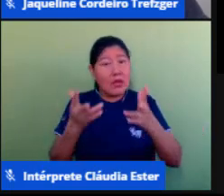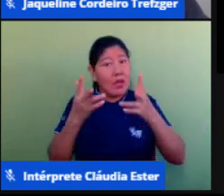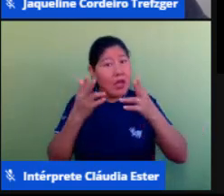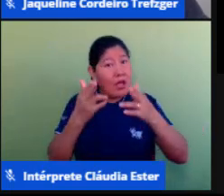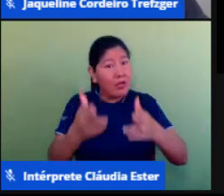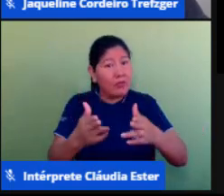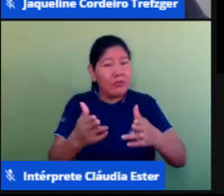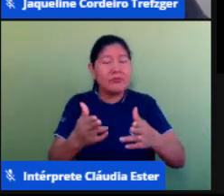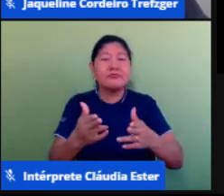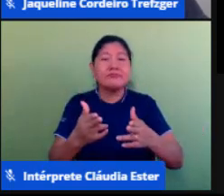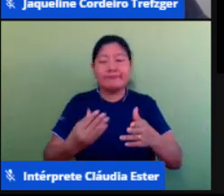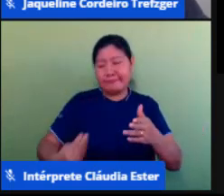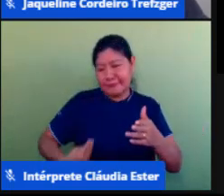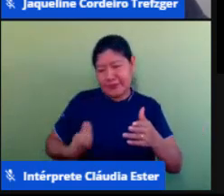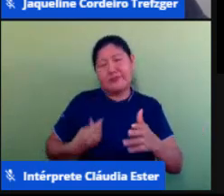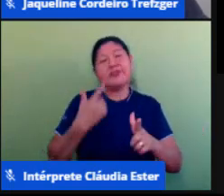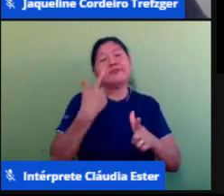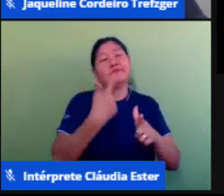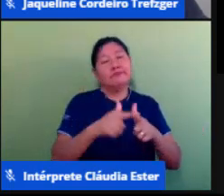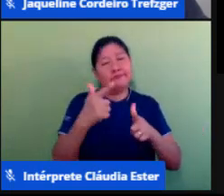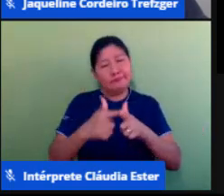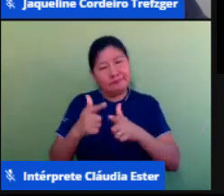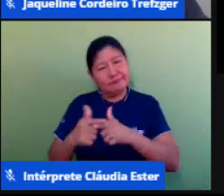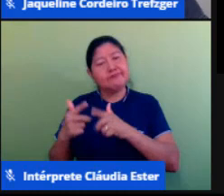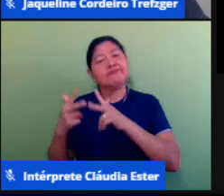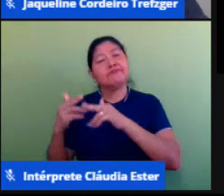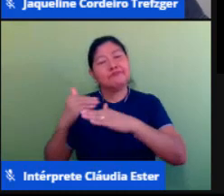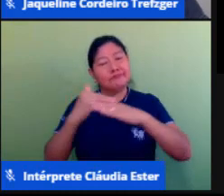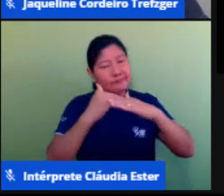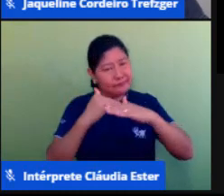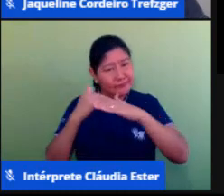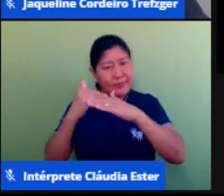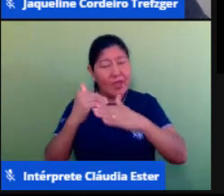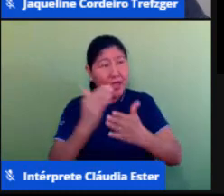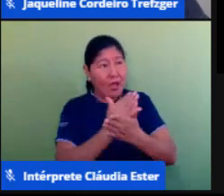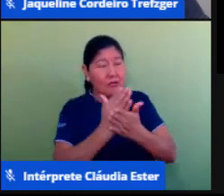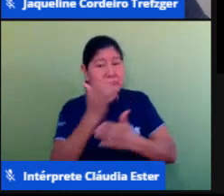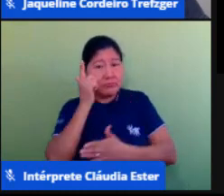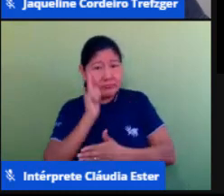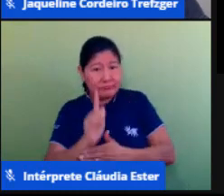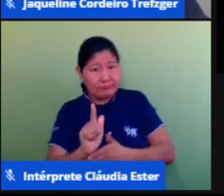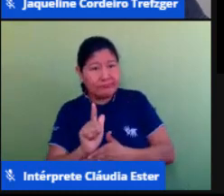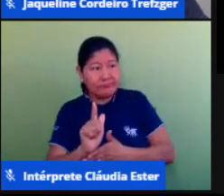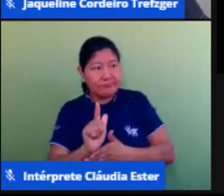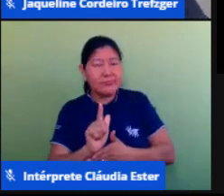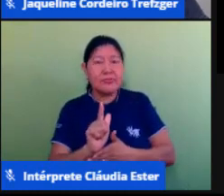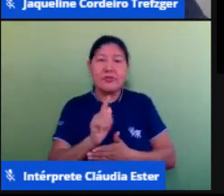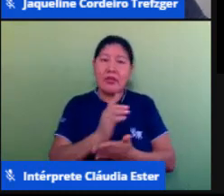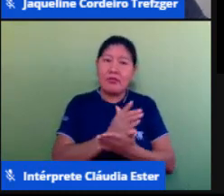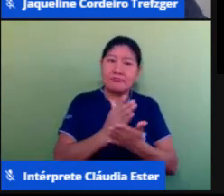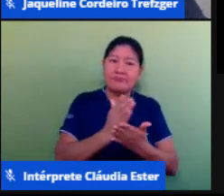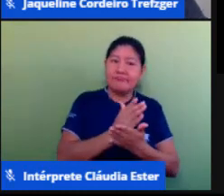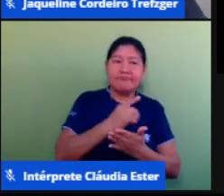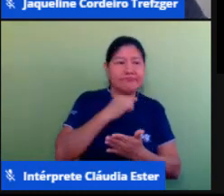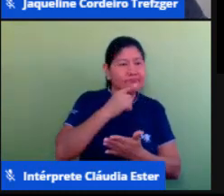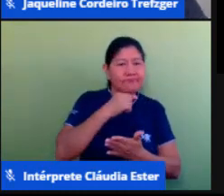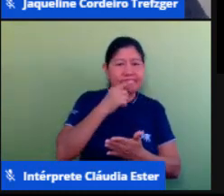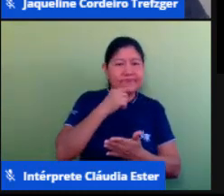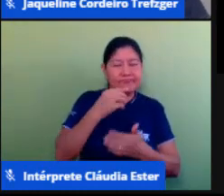mesmas tempestades. Alguns estão virando e outros não, independente de ser rico ou